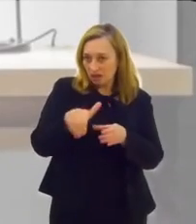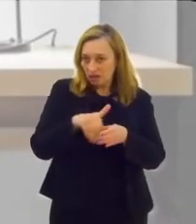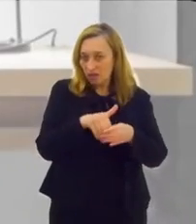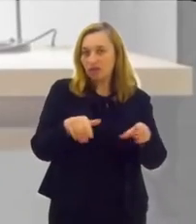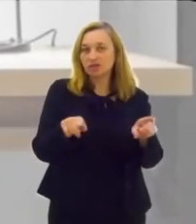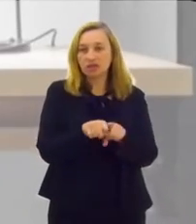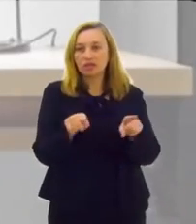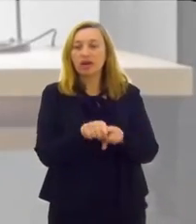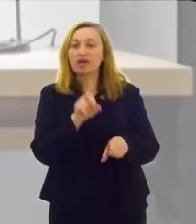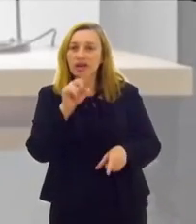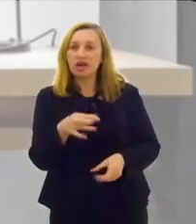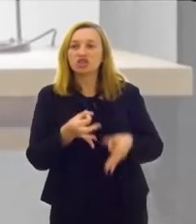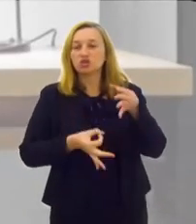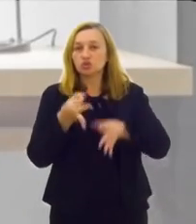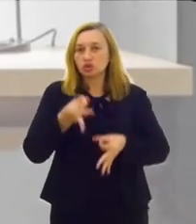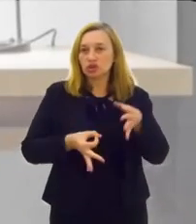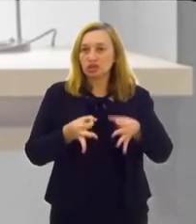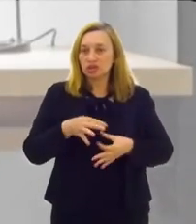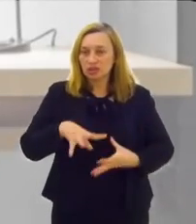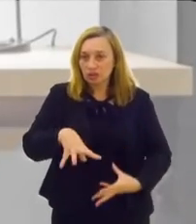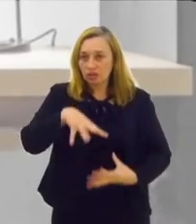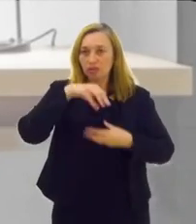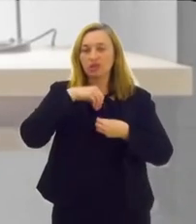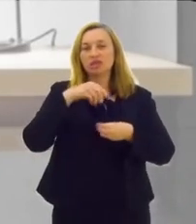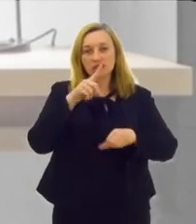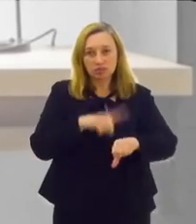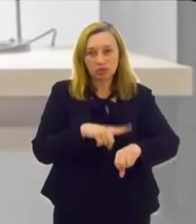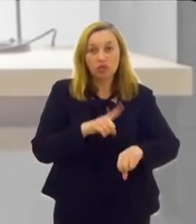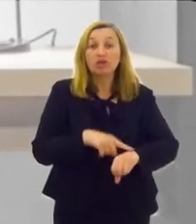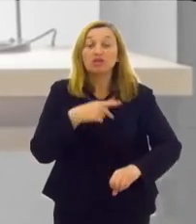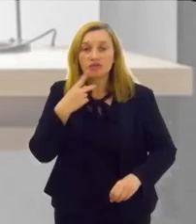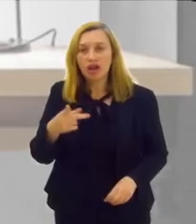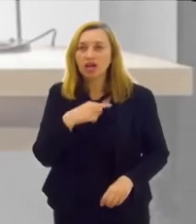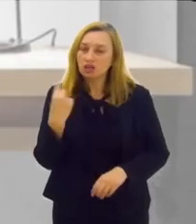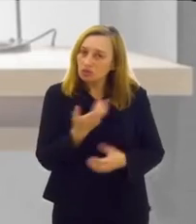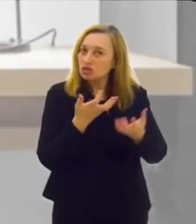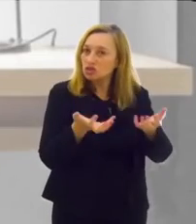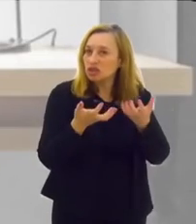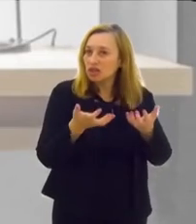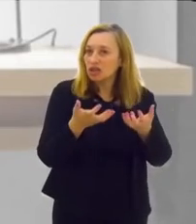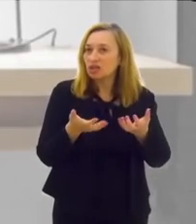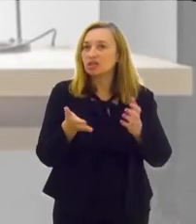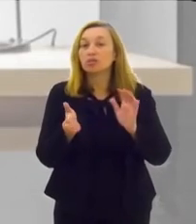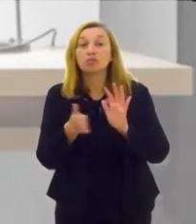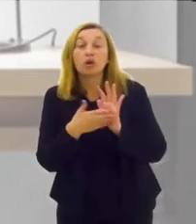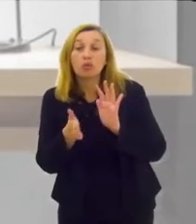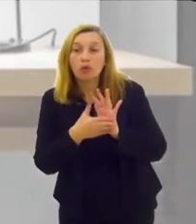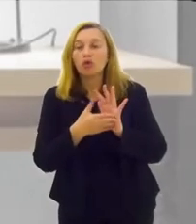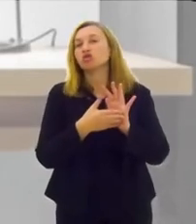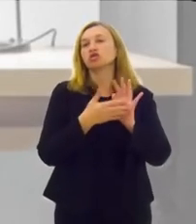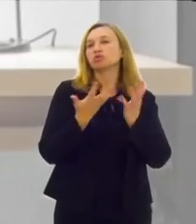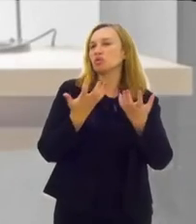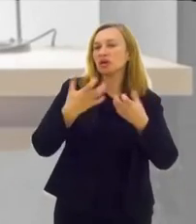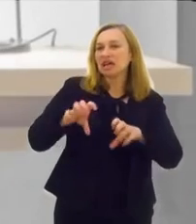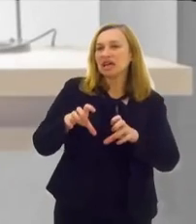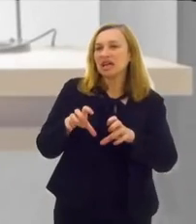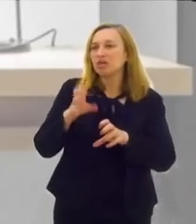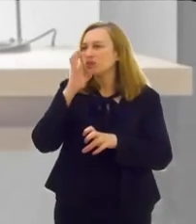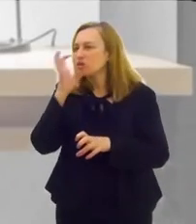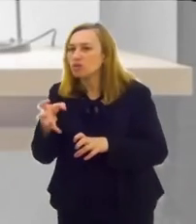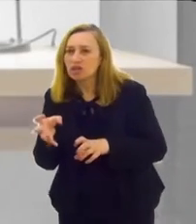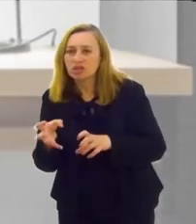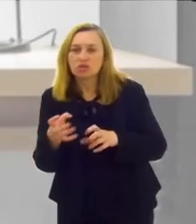senhor está Claro. vestindo esse chapéu aí nesse momento de dizer que nós queremos proposições, nós não